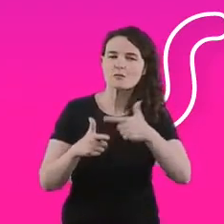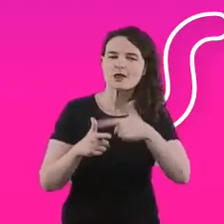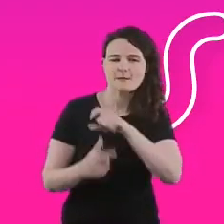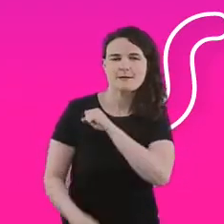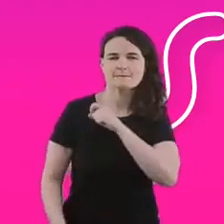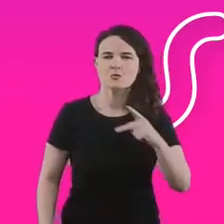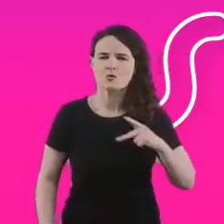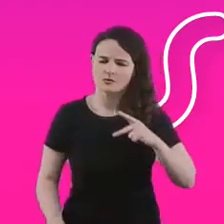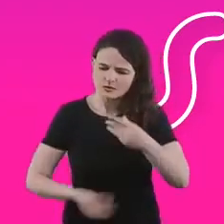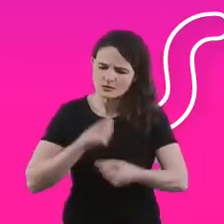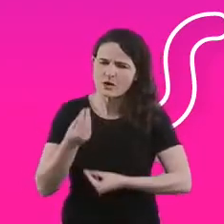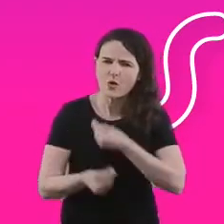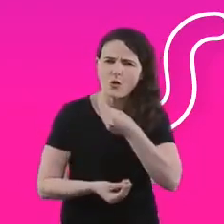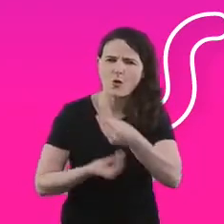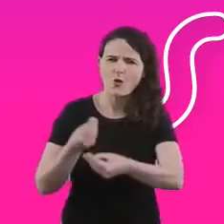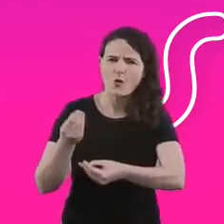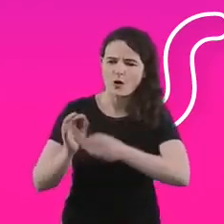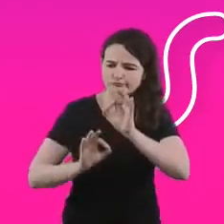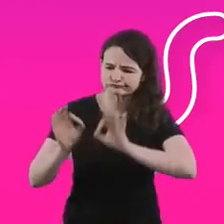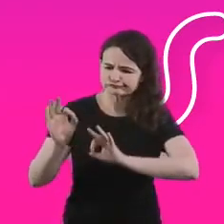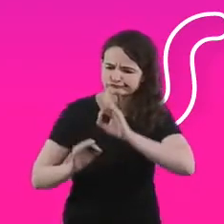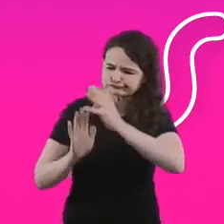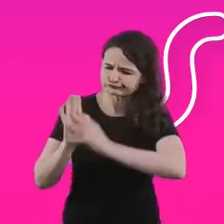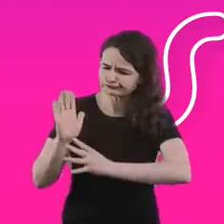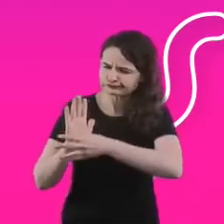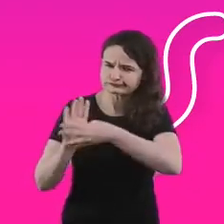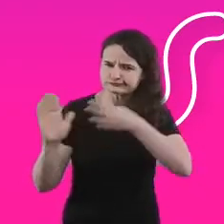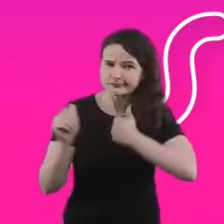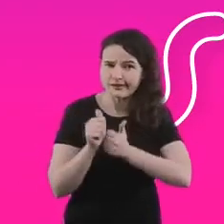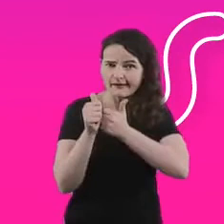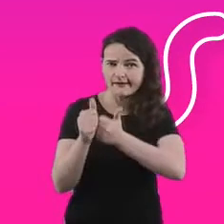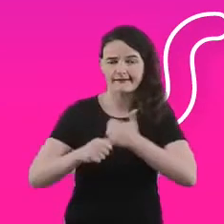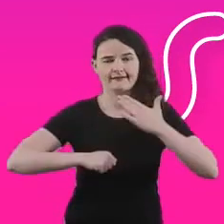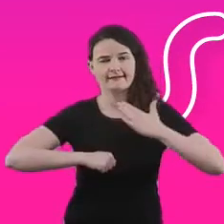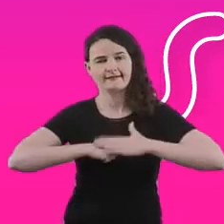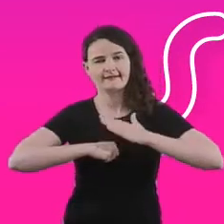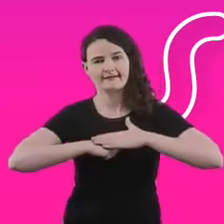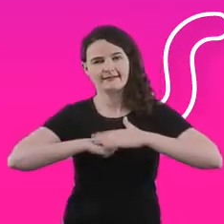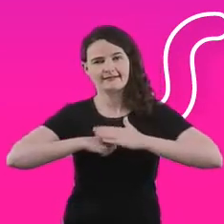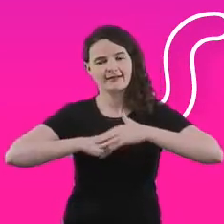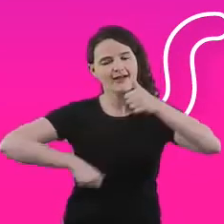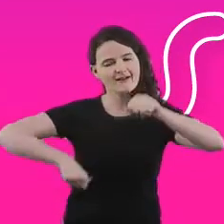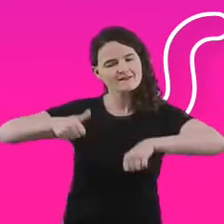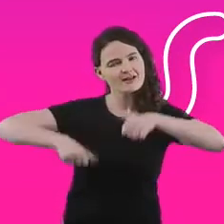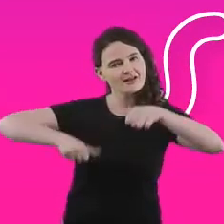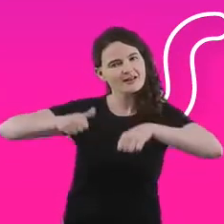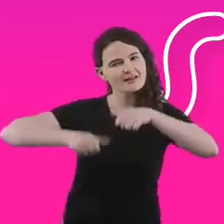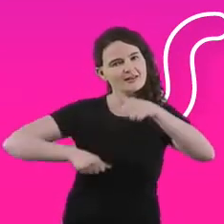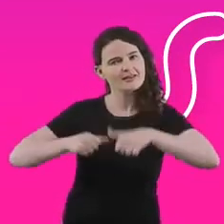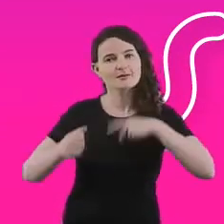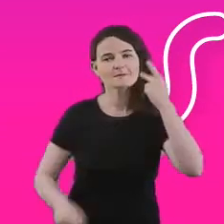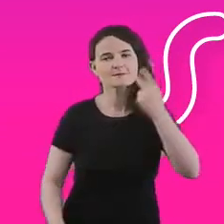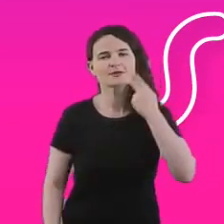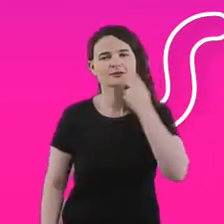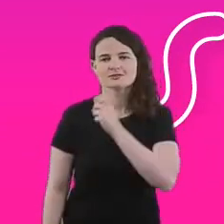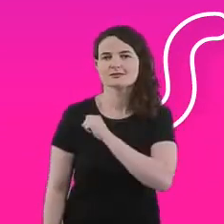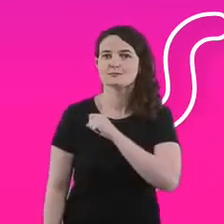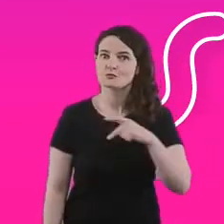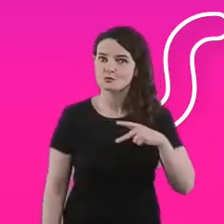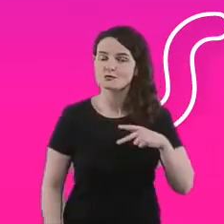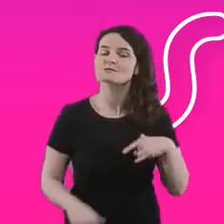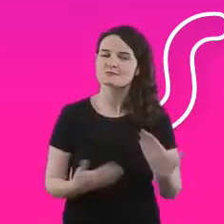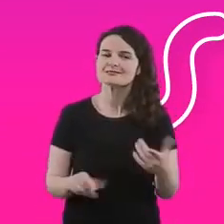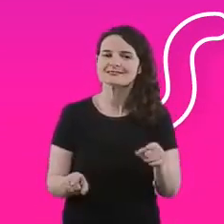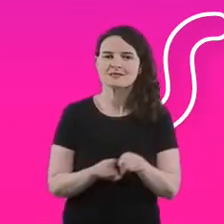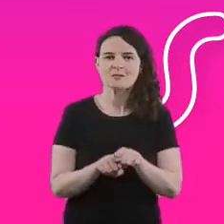uma agenda e planeja a execução, e implementa, e monitora e avalia essa política pública, mas enquanto programa a gente também tem tentado